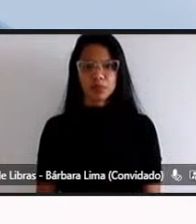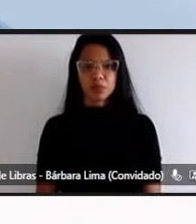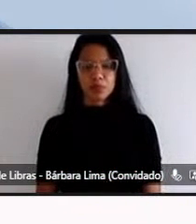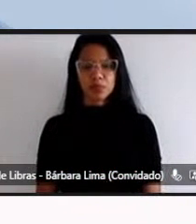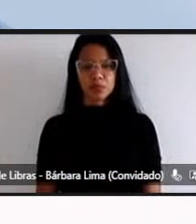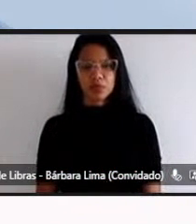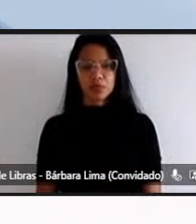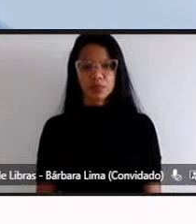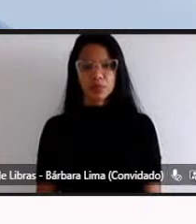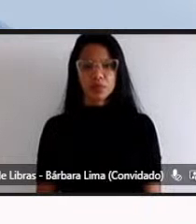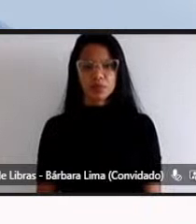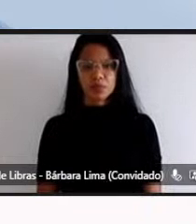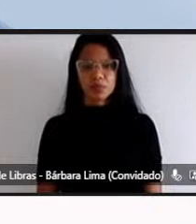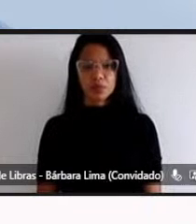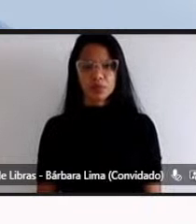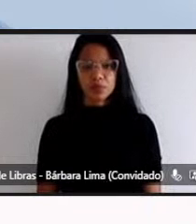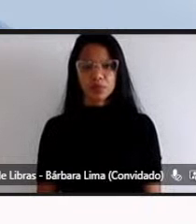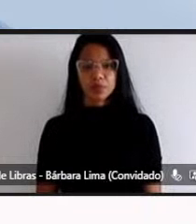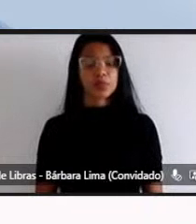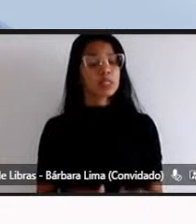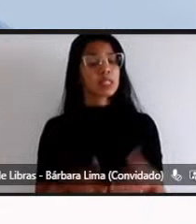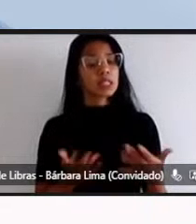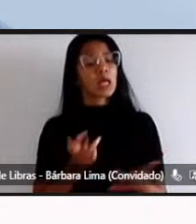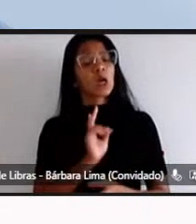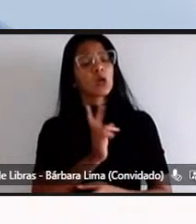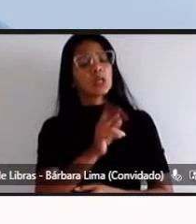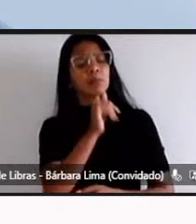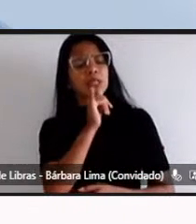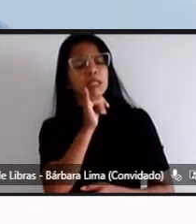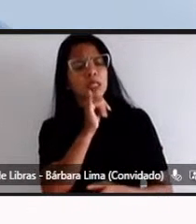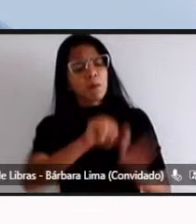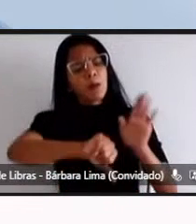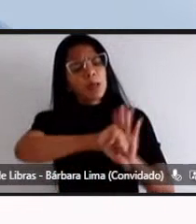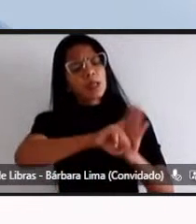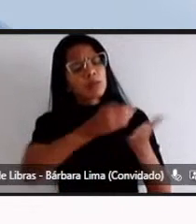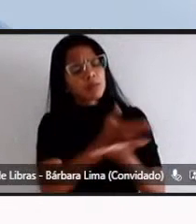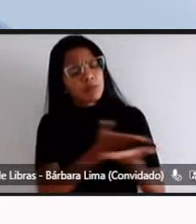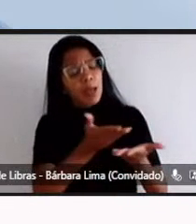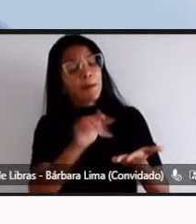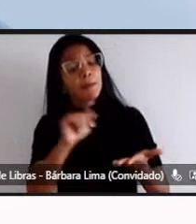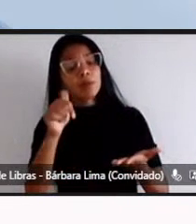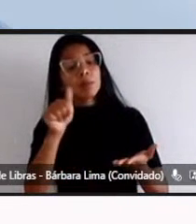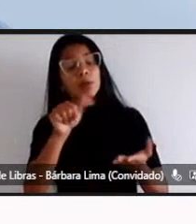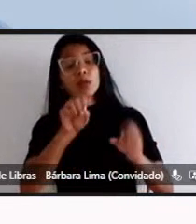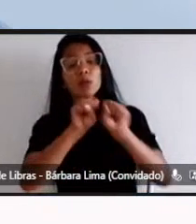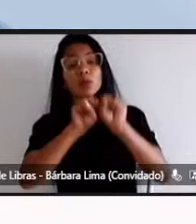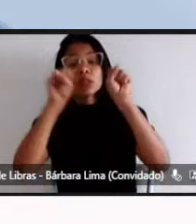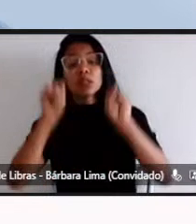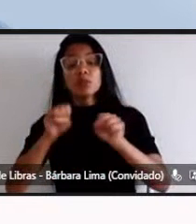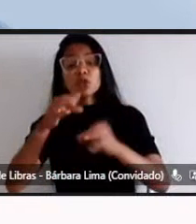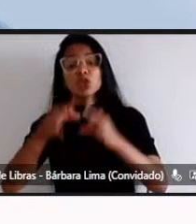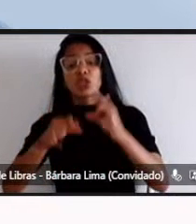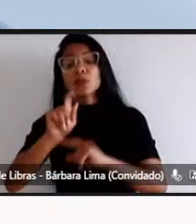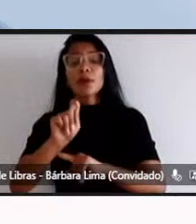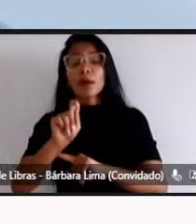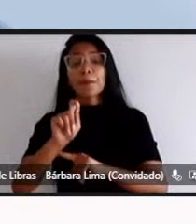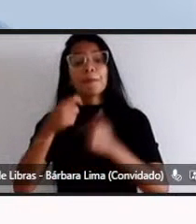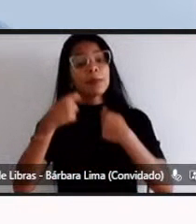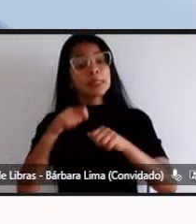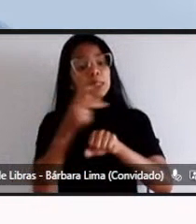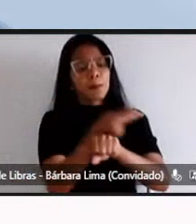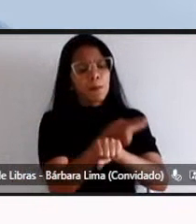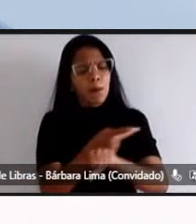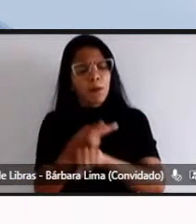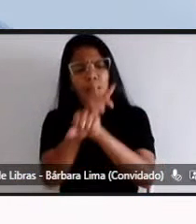criminal. Então, sempre que um crime existe, a primeira tarefa desse sistema de justiça criminal é capturar o